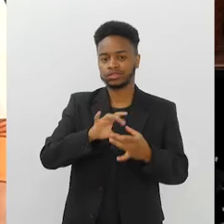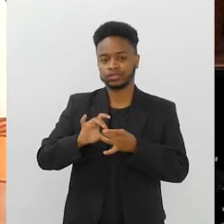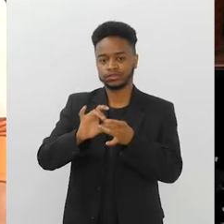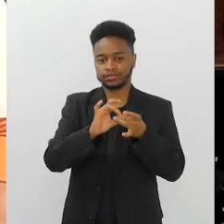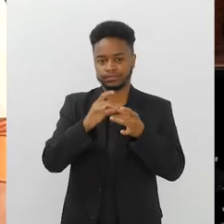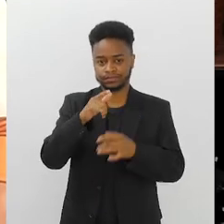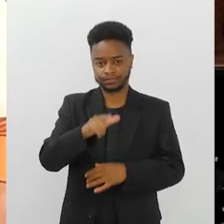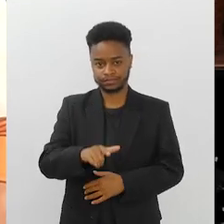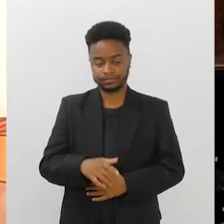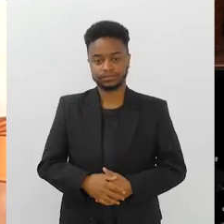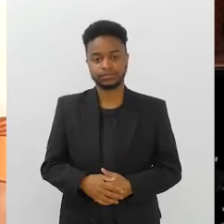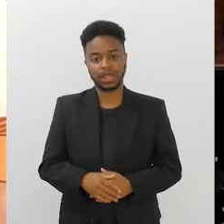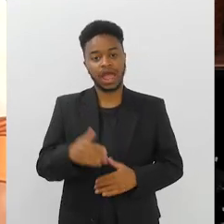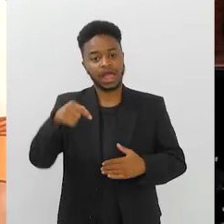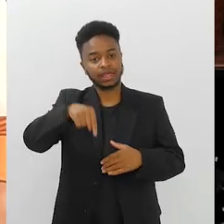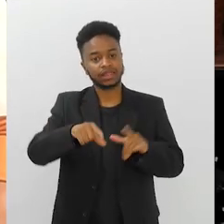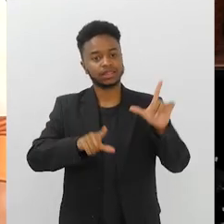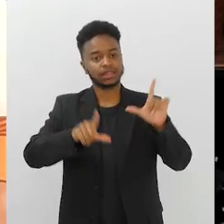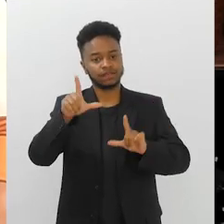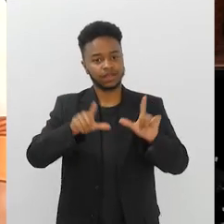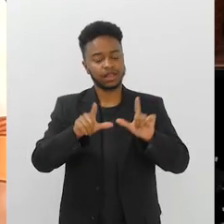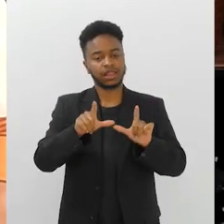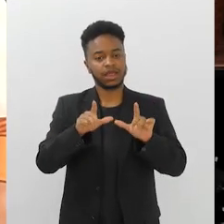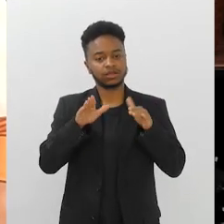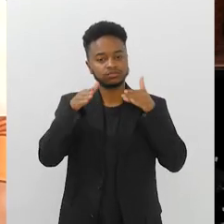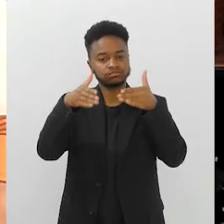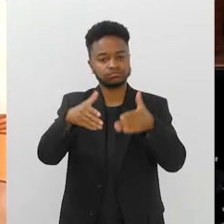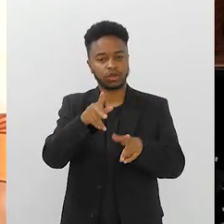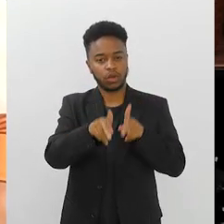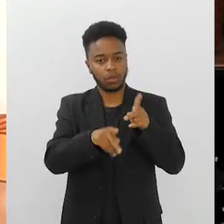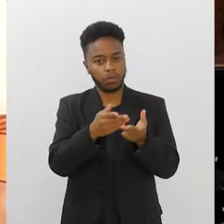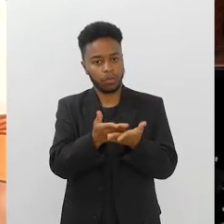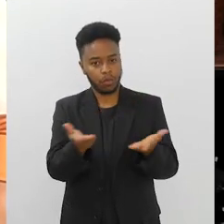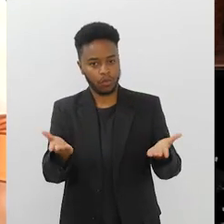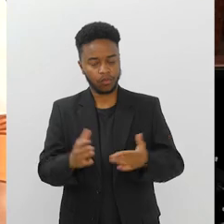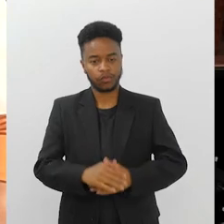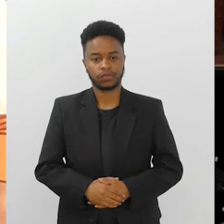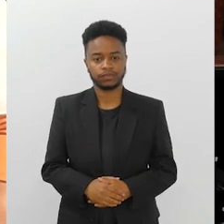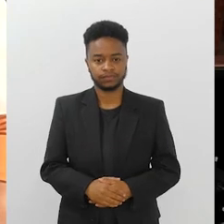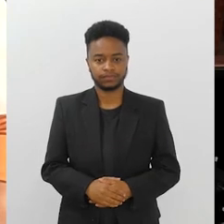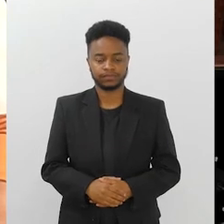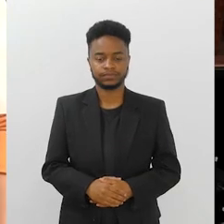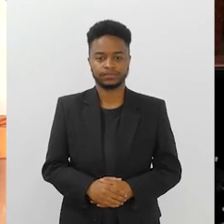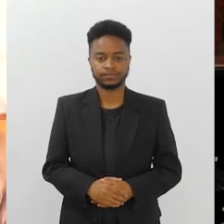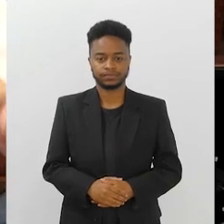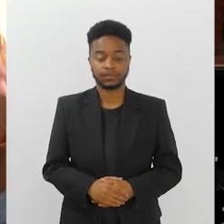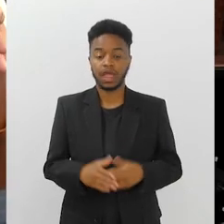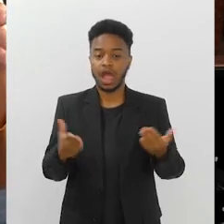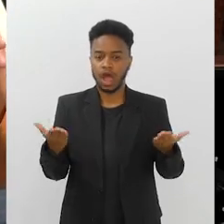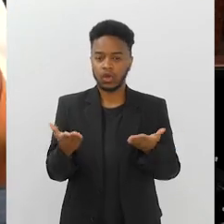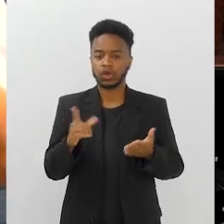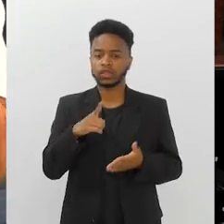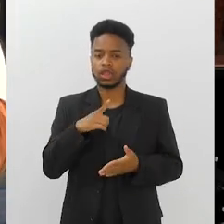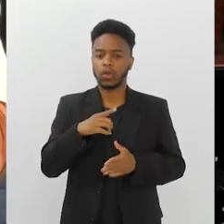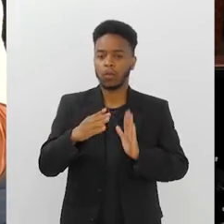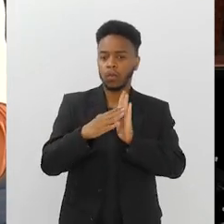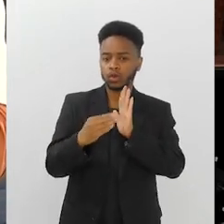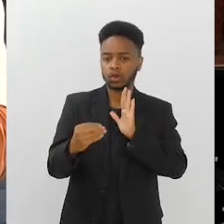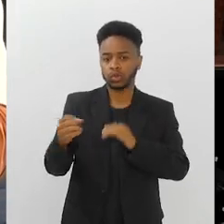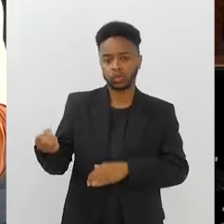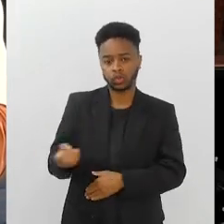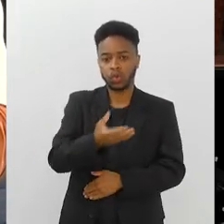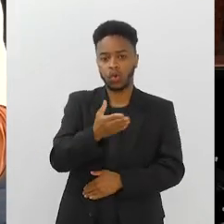na TV alerge o canal do Povo dentro desse novo bloco